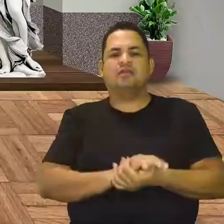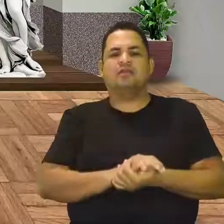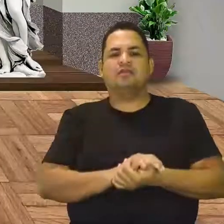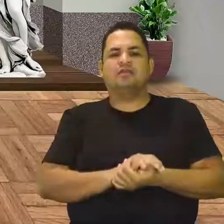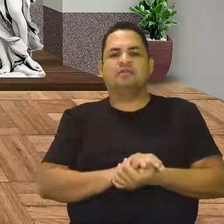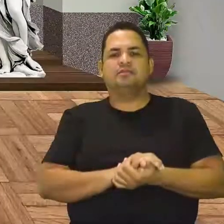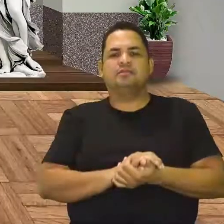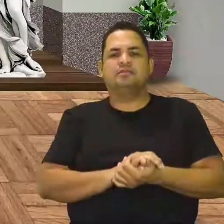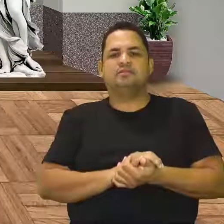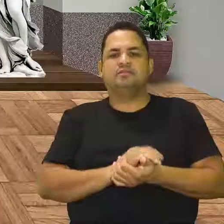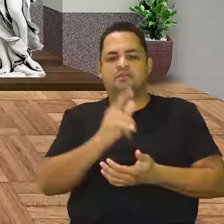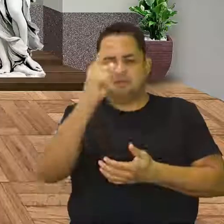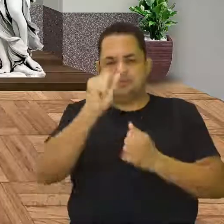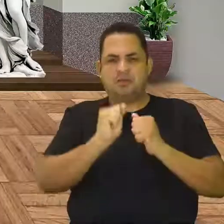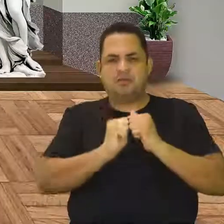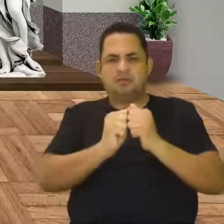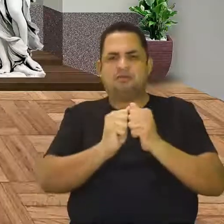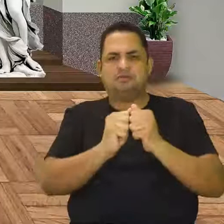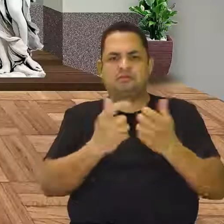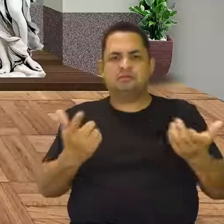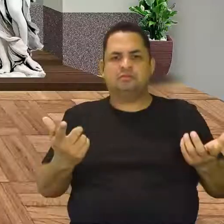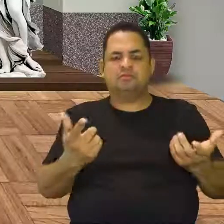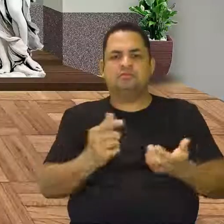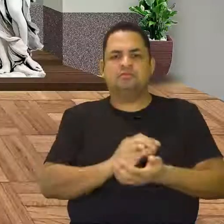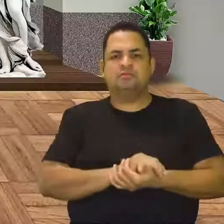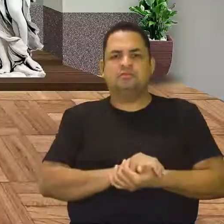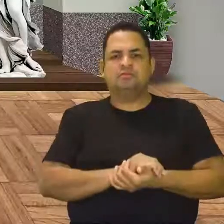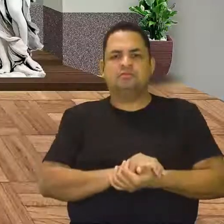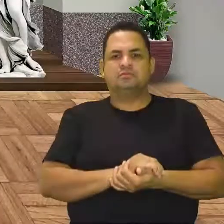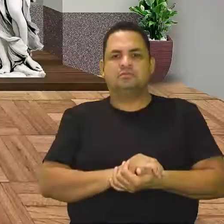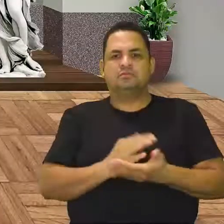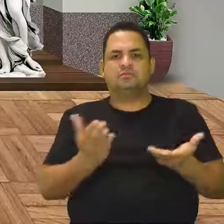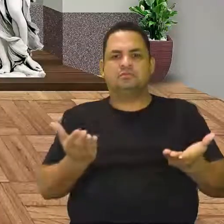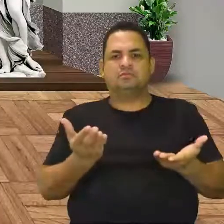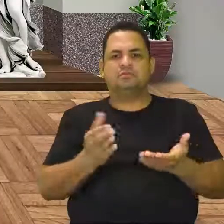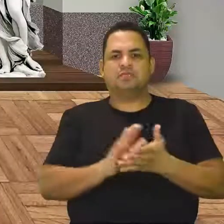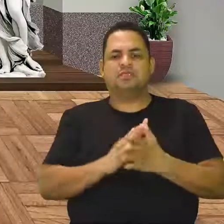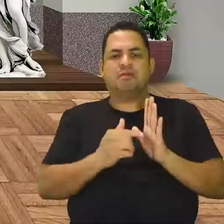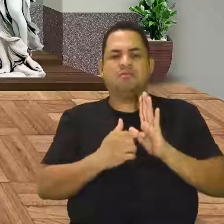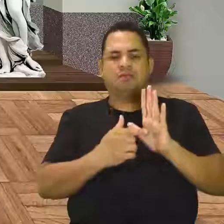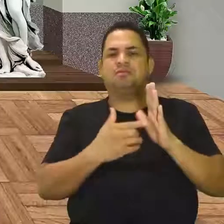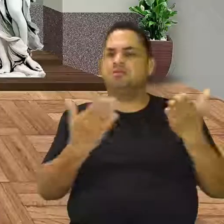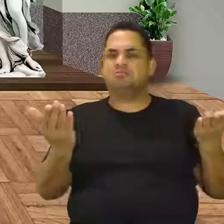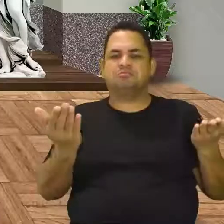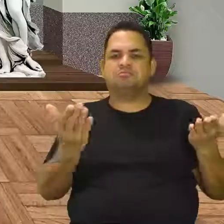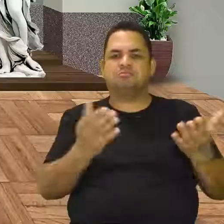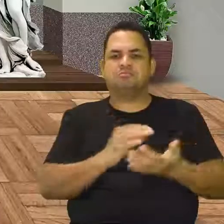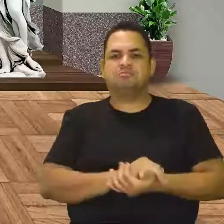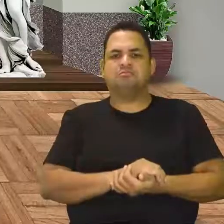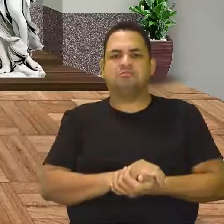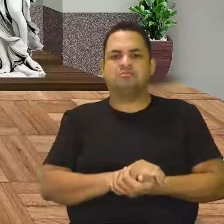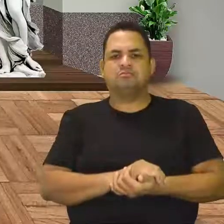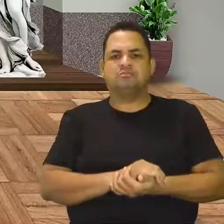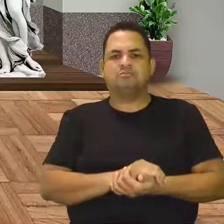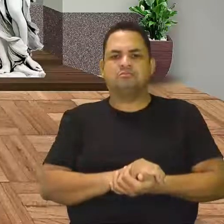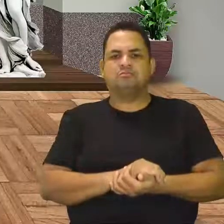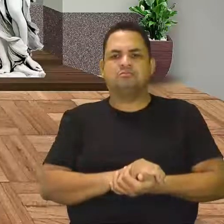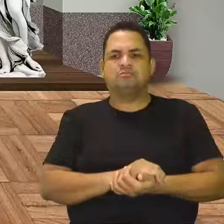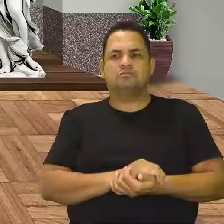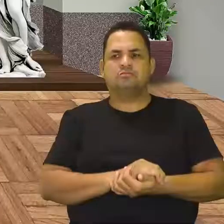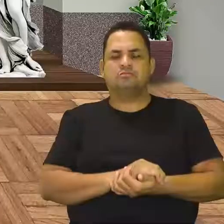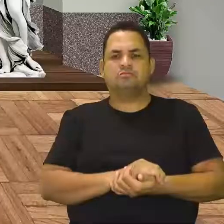acompanham, não tem outra. Ou acha que não? Que era o cara que estava representando eles, né? Por isso